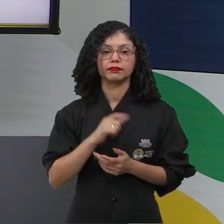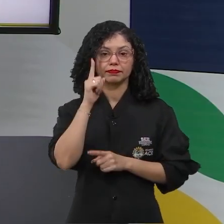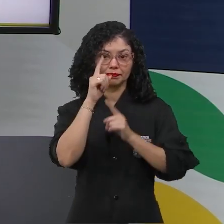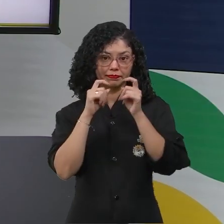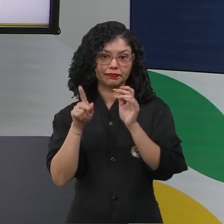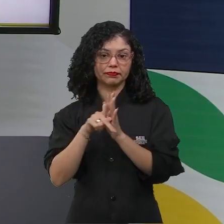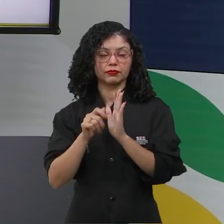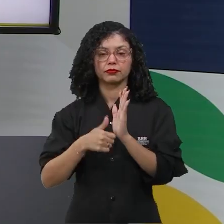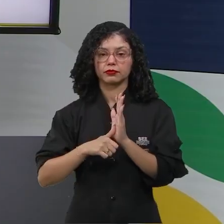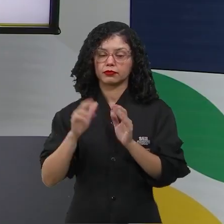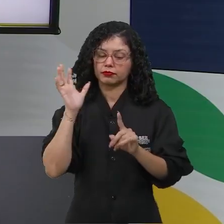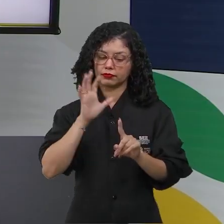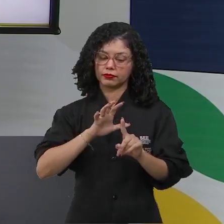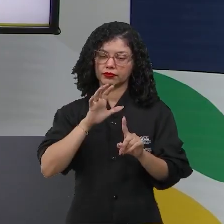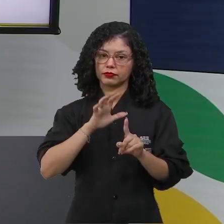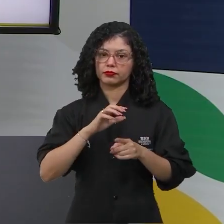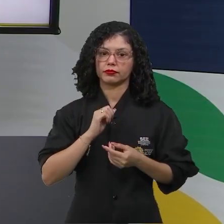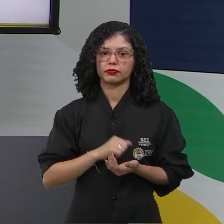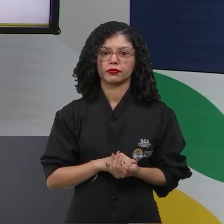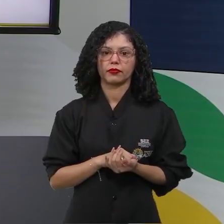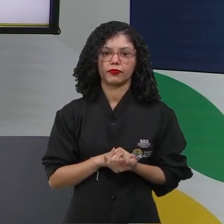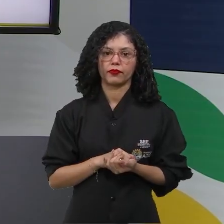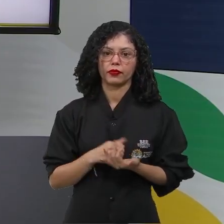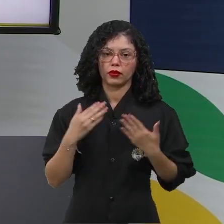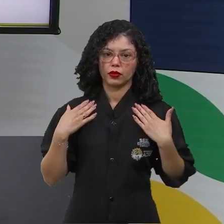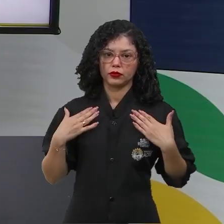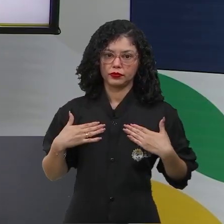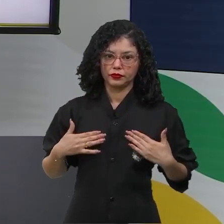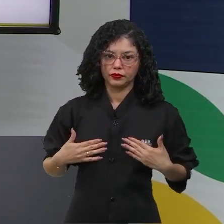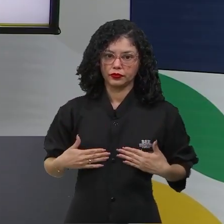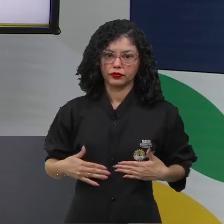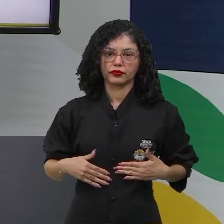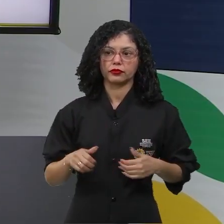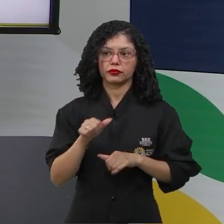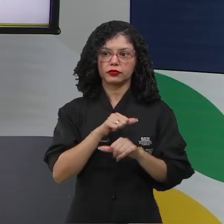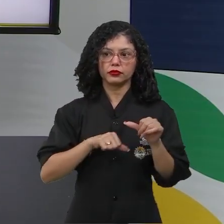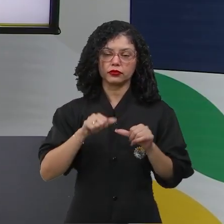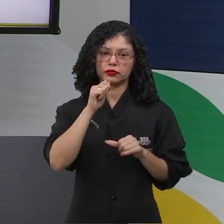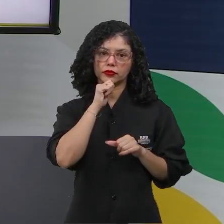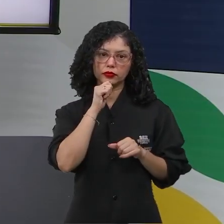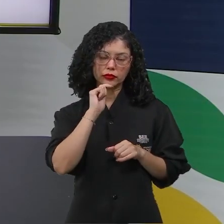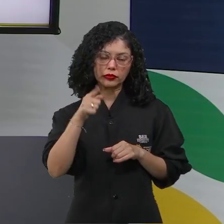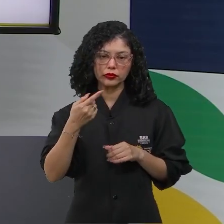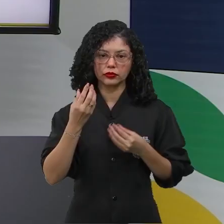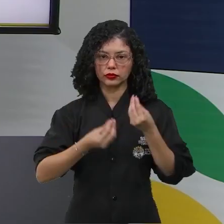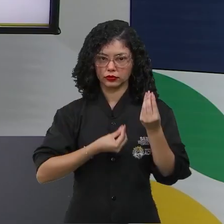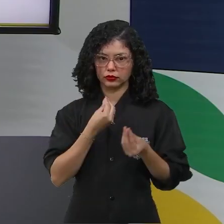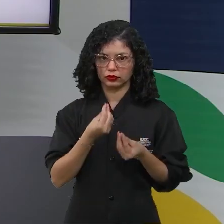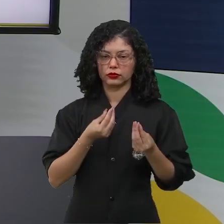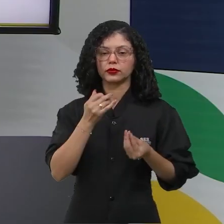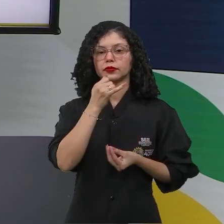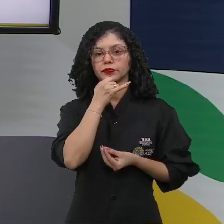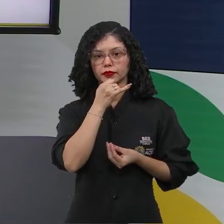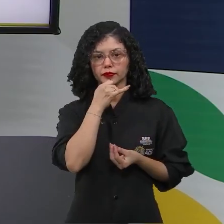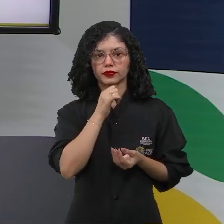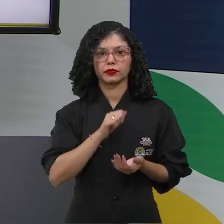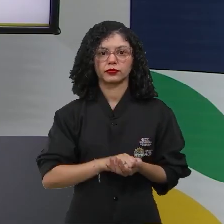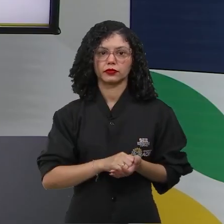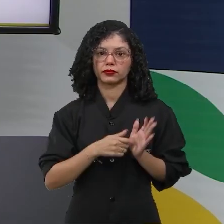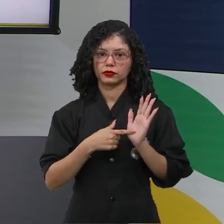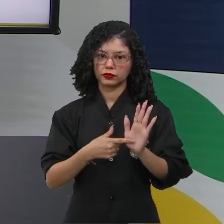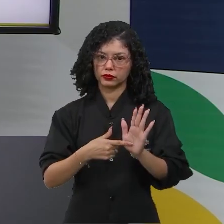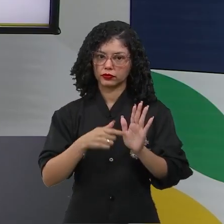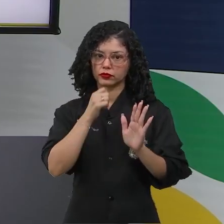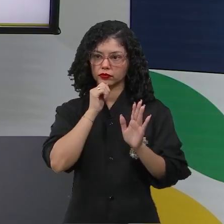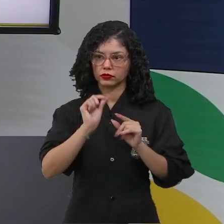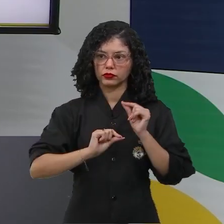essa identidade e vai influenciar corporalmente, transformando aquilo como um exemplo de